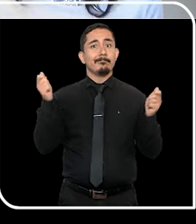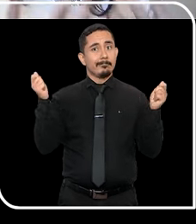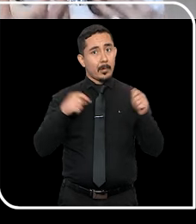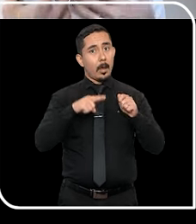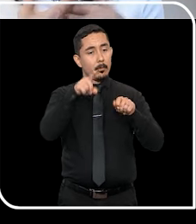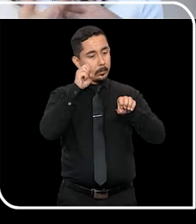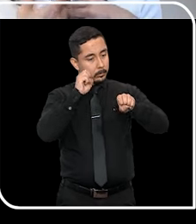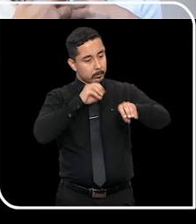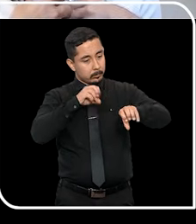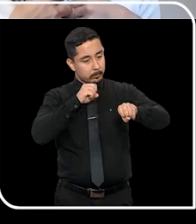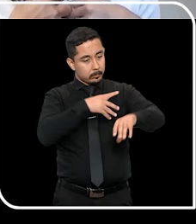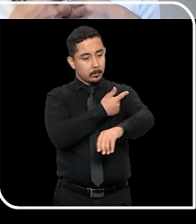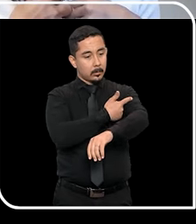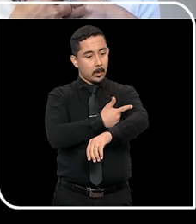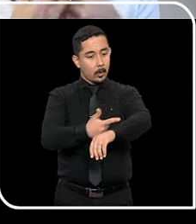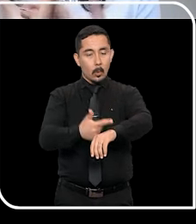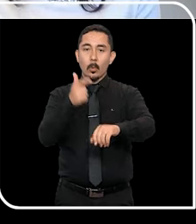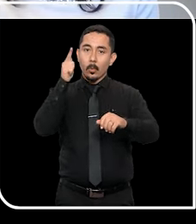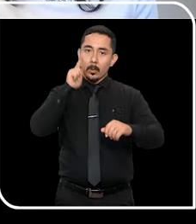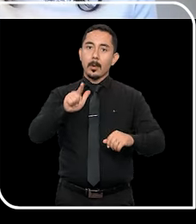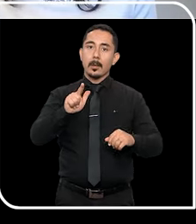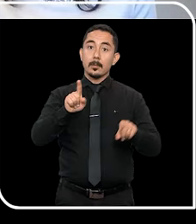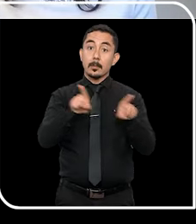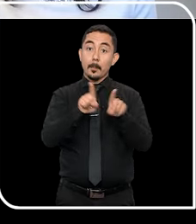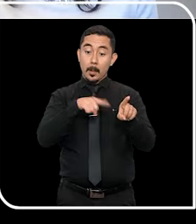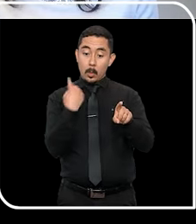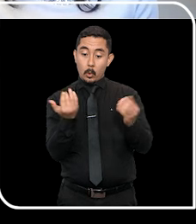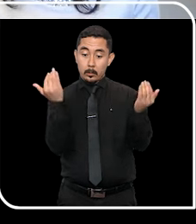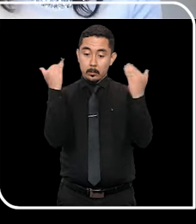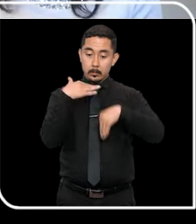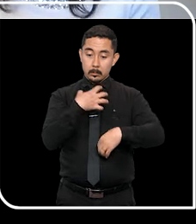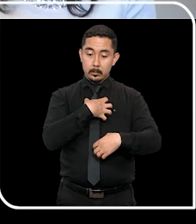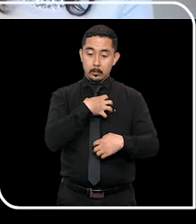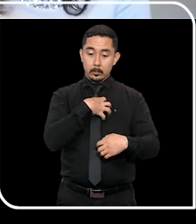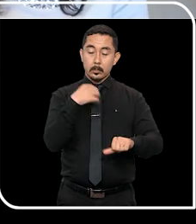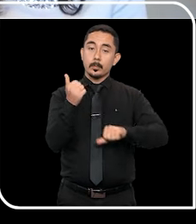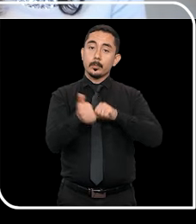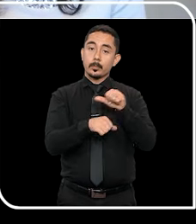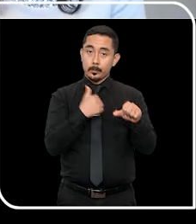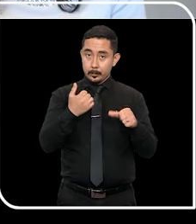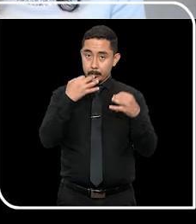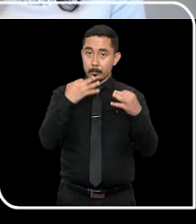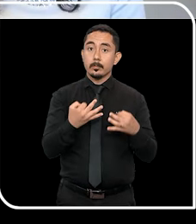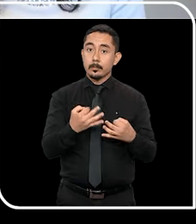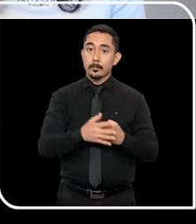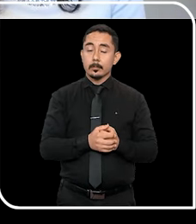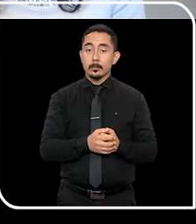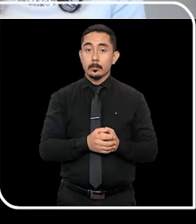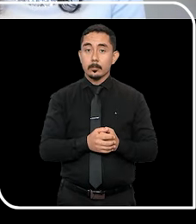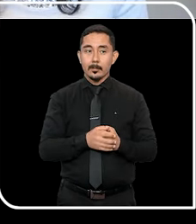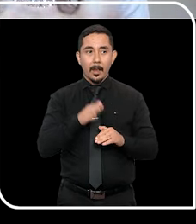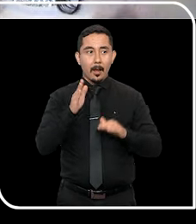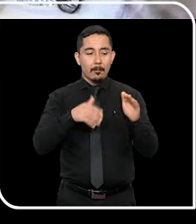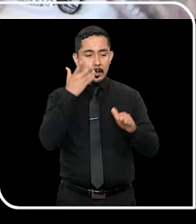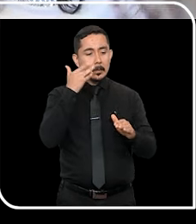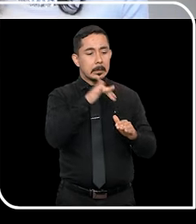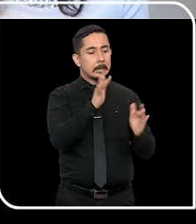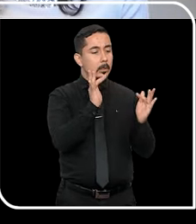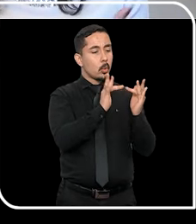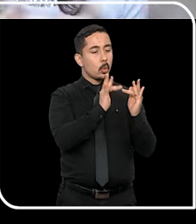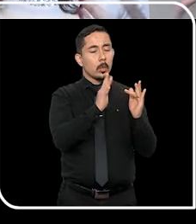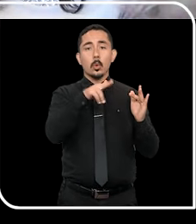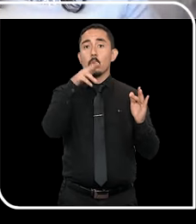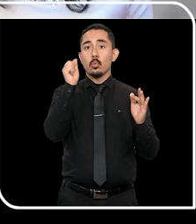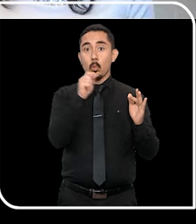educá-los a gente vai se e é muito mais fácil a gente pegar uma criança que nunca teve nenhum contato com nenhuma